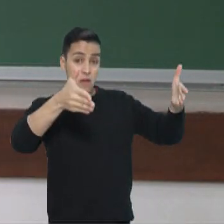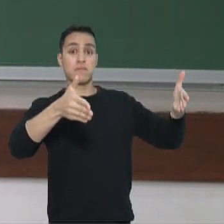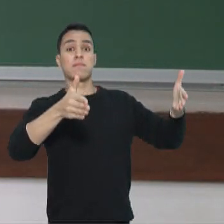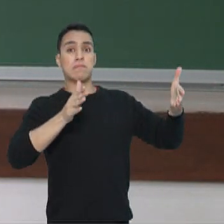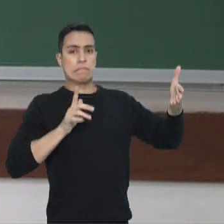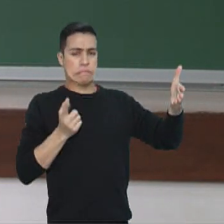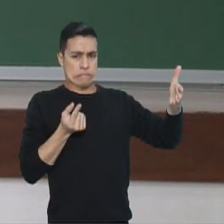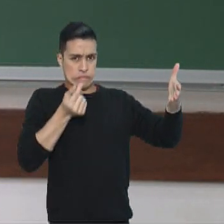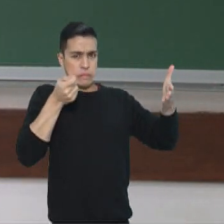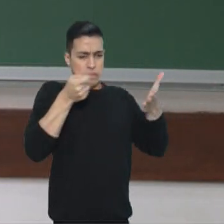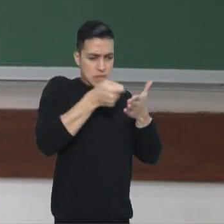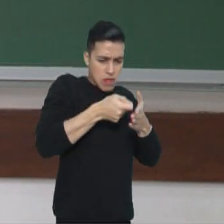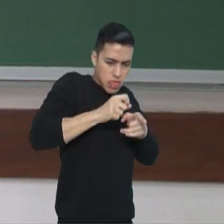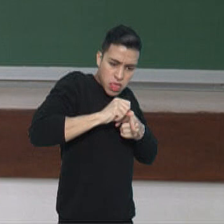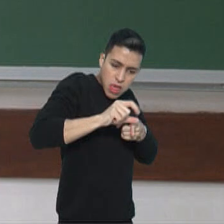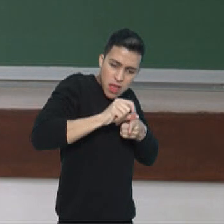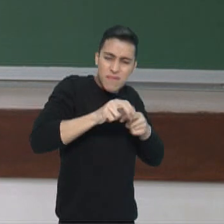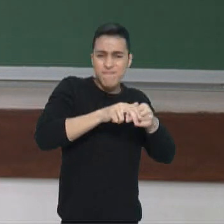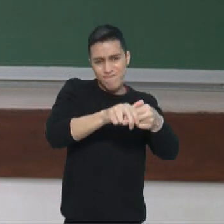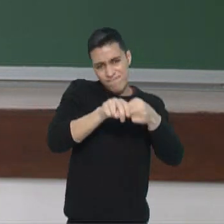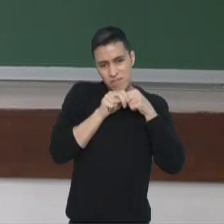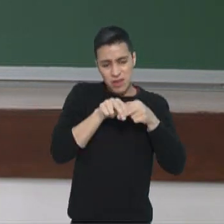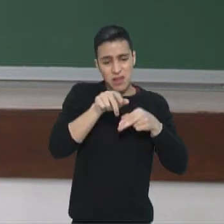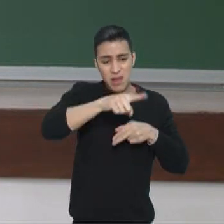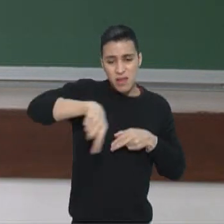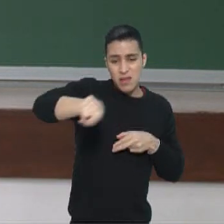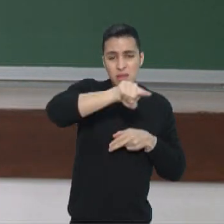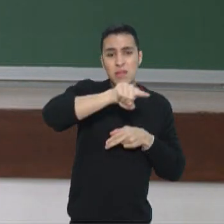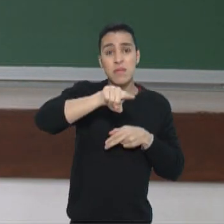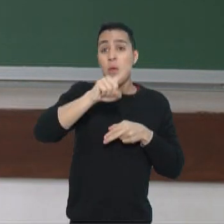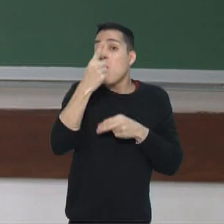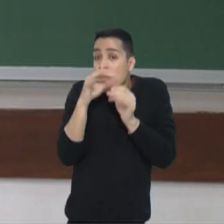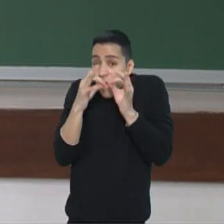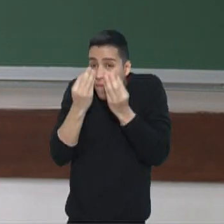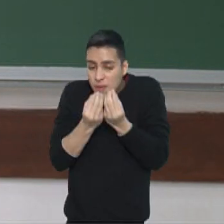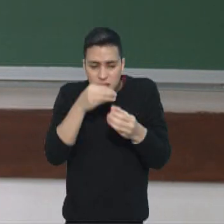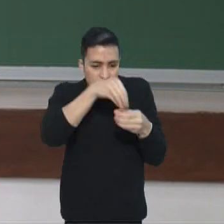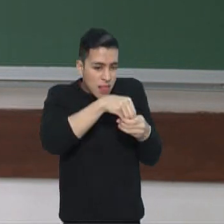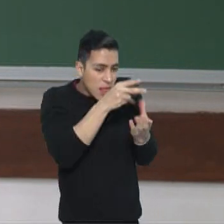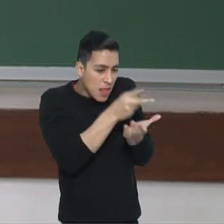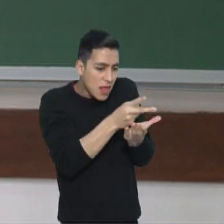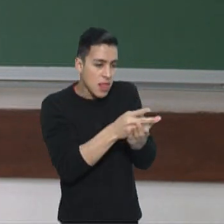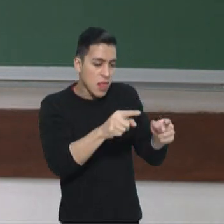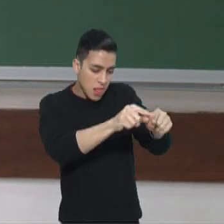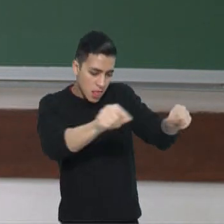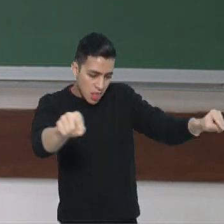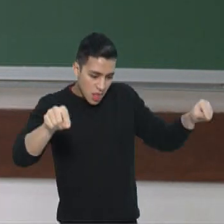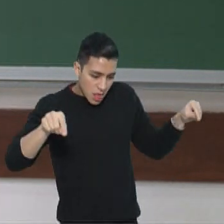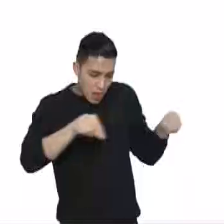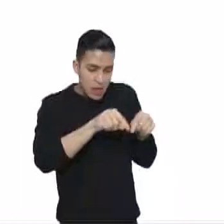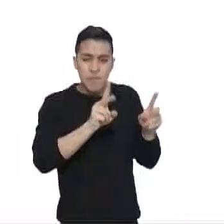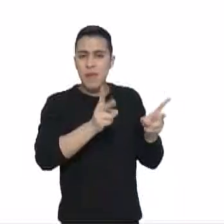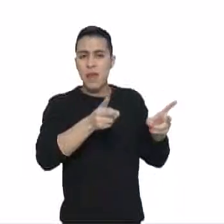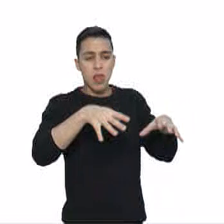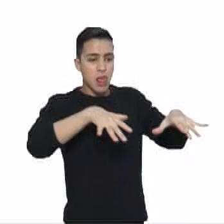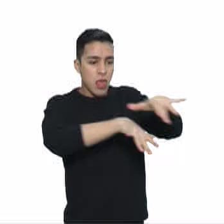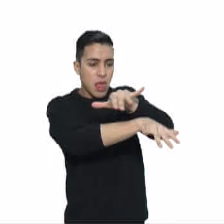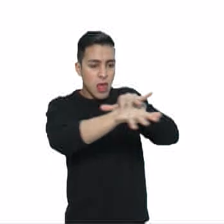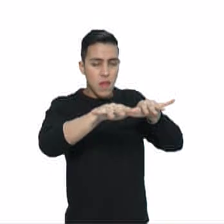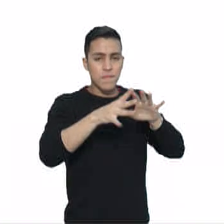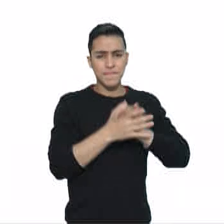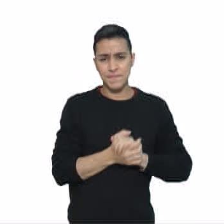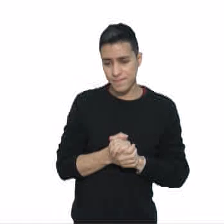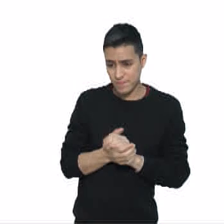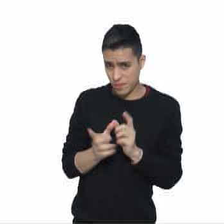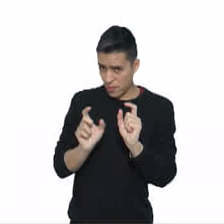alto o aluguel, né? Por isso que muitas vezes as pessoas moravam, uma família inteira, num cômodo só. Também as lamparinas usadas